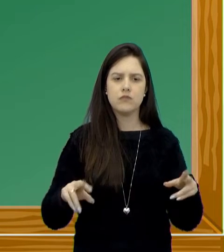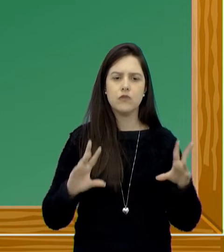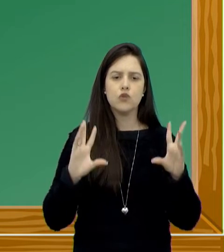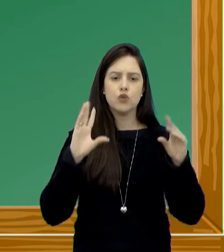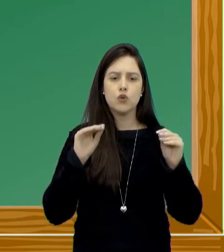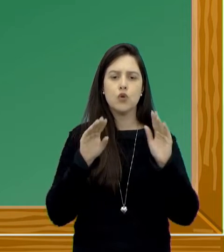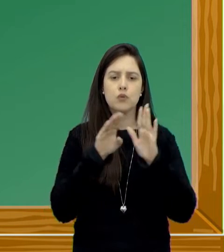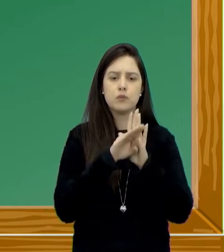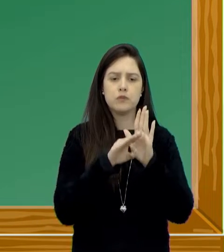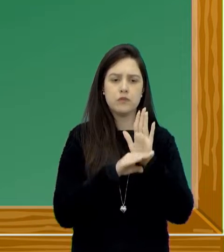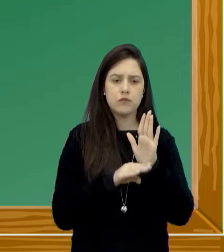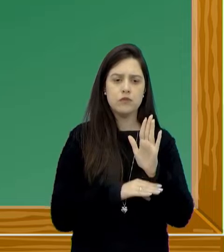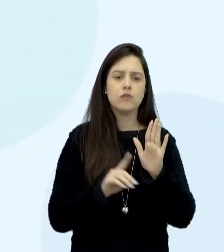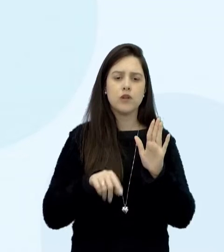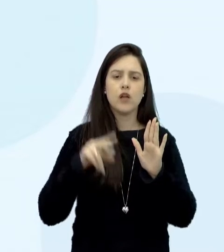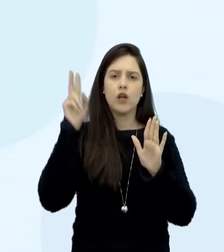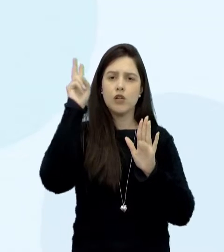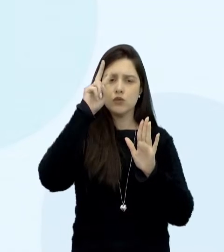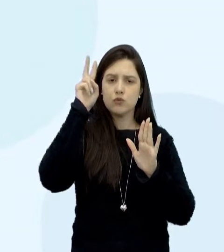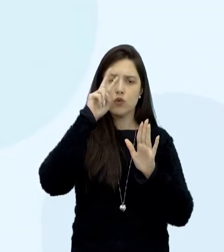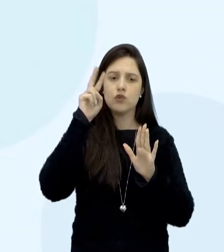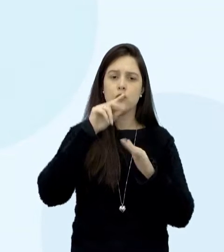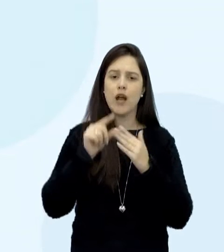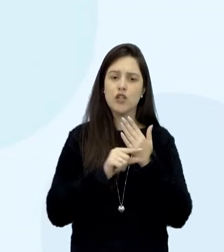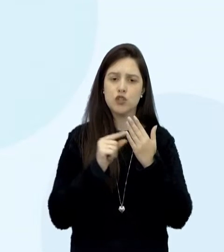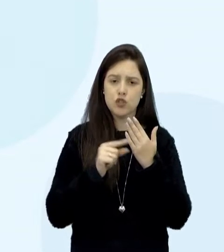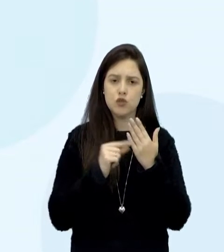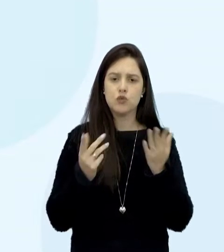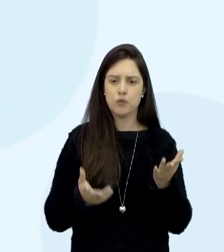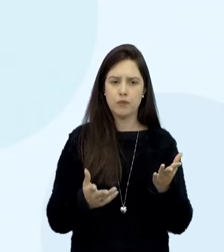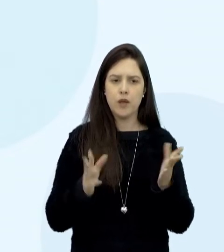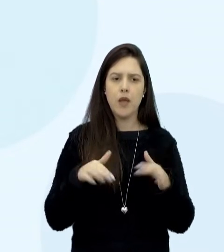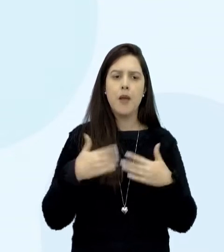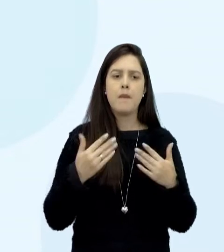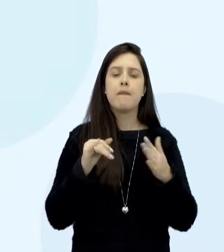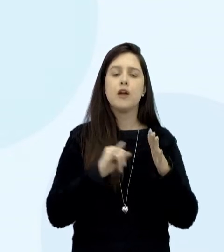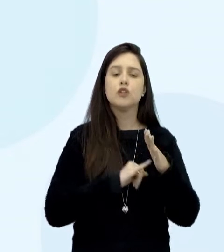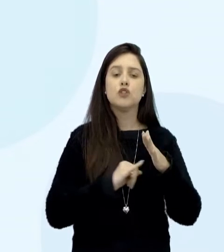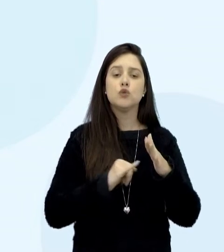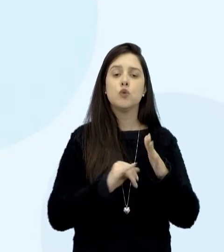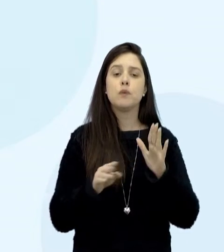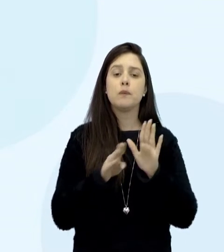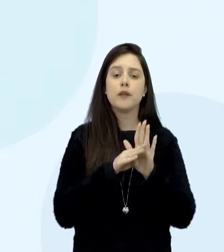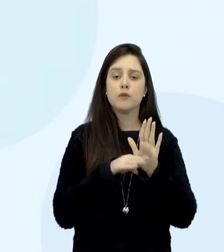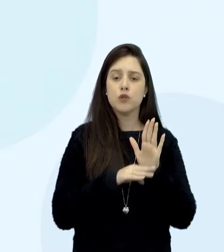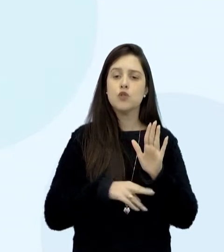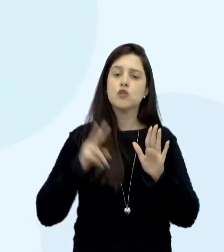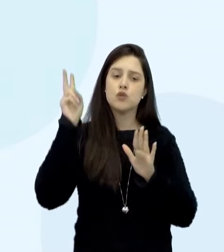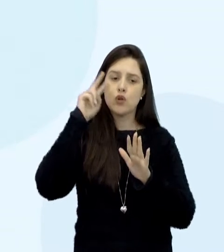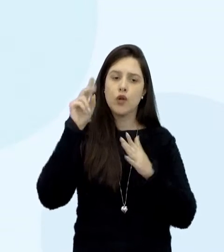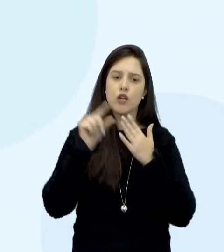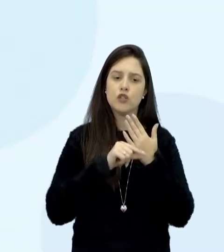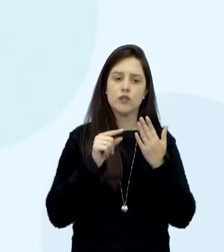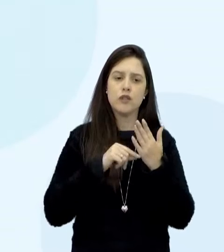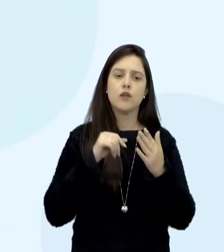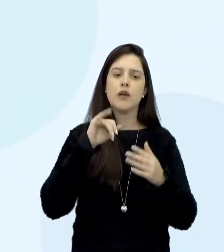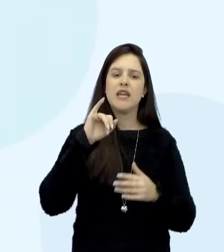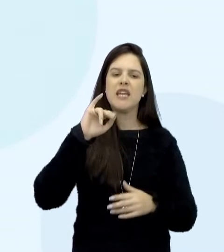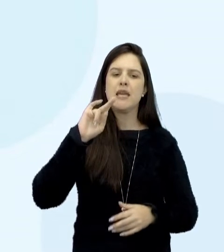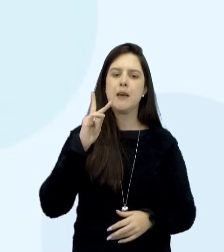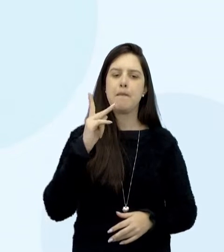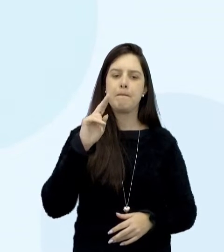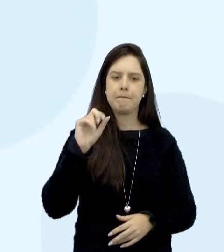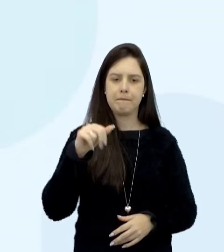Patrimônio Histórico e Artístico Natural. O Instituto do Patrimônio Histórico e Artístico Nacional, que é o IPHAN, é